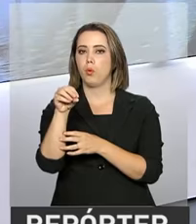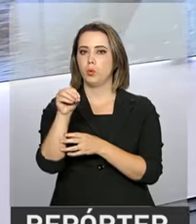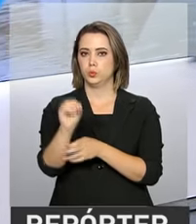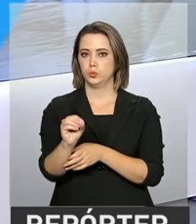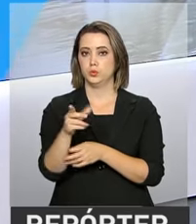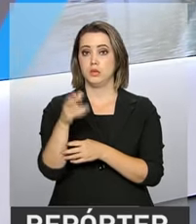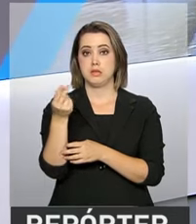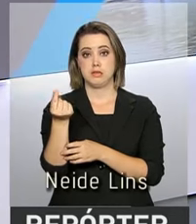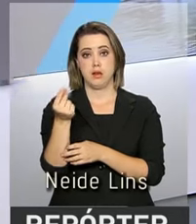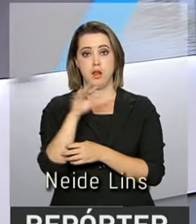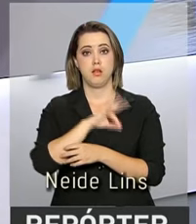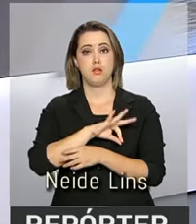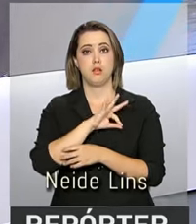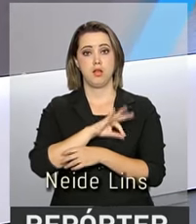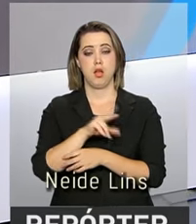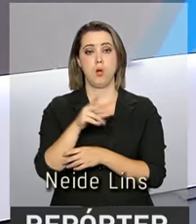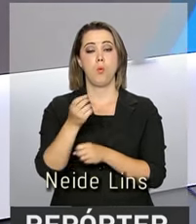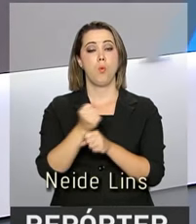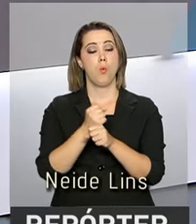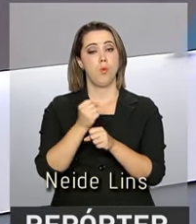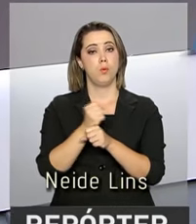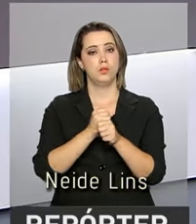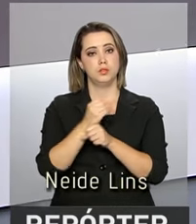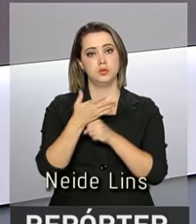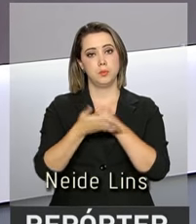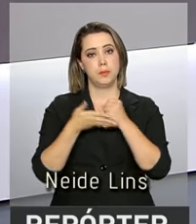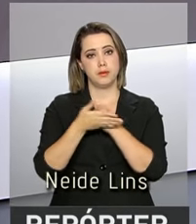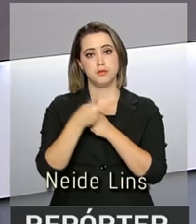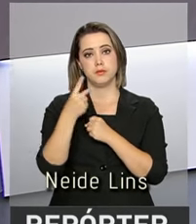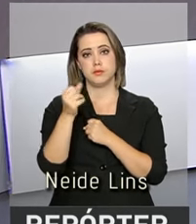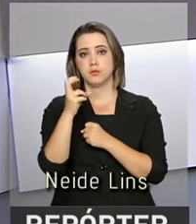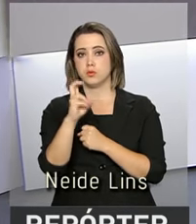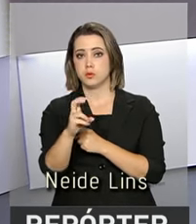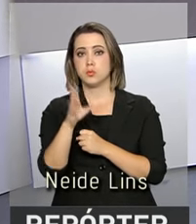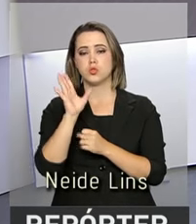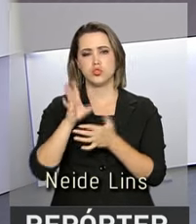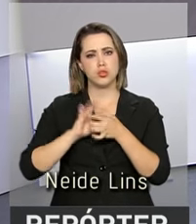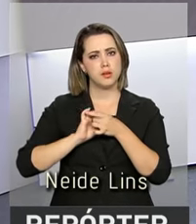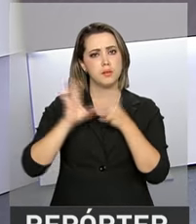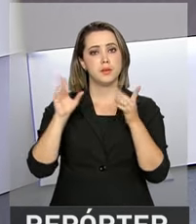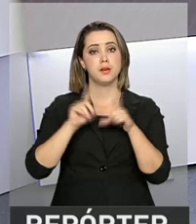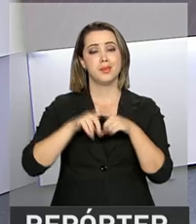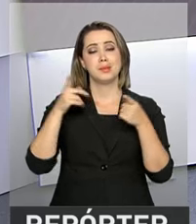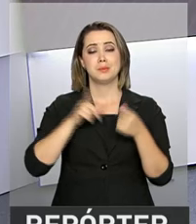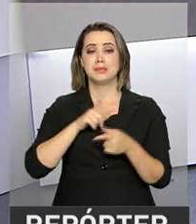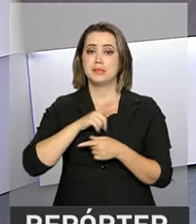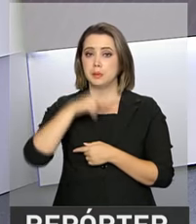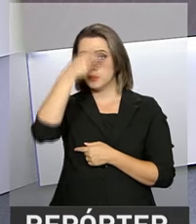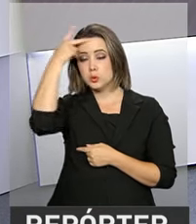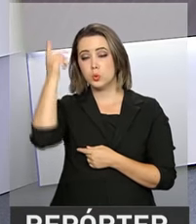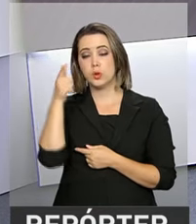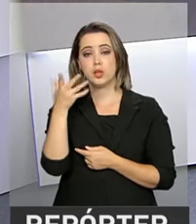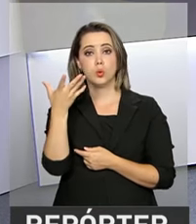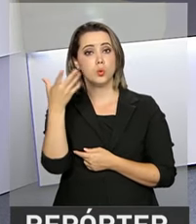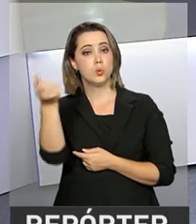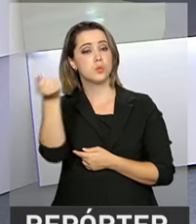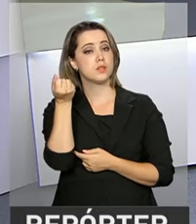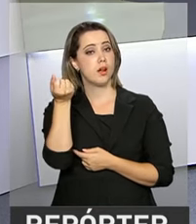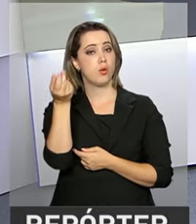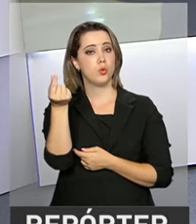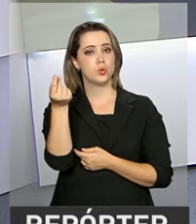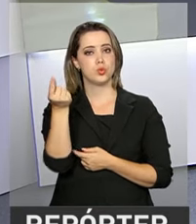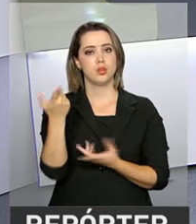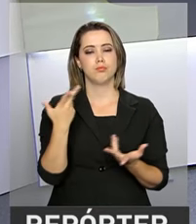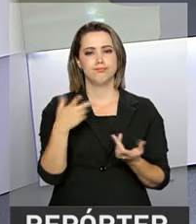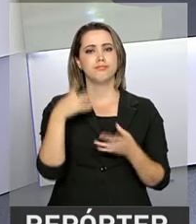base 2015 já foram liberados, mas ainda tem trabalhador que não sacou o dinheiro. Quem nos conta mais ao vivo é o repórter Paulo